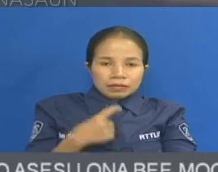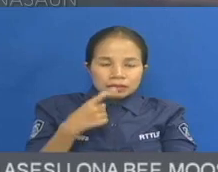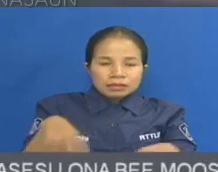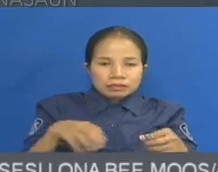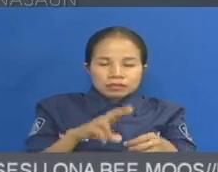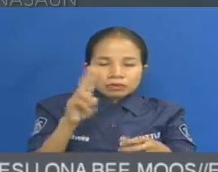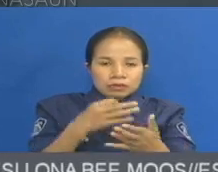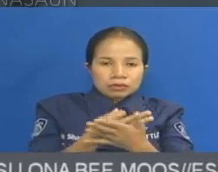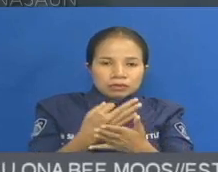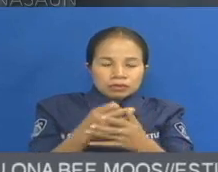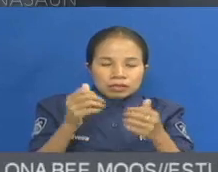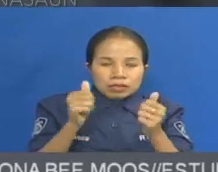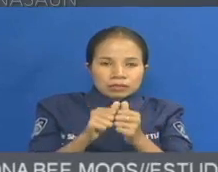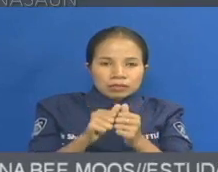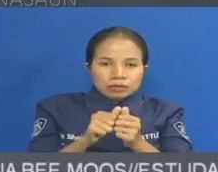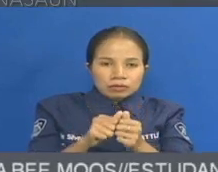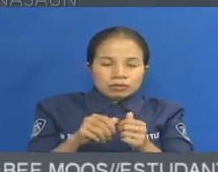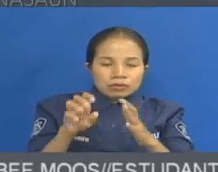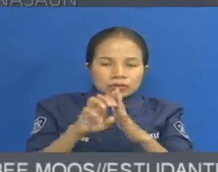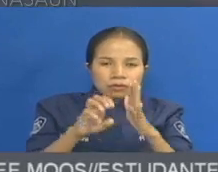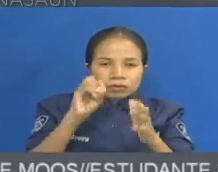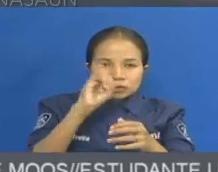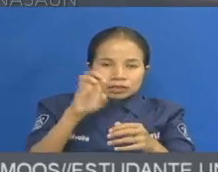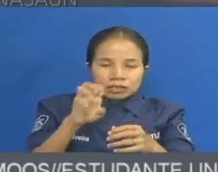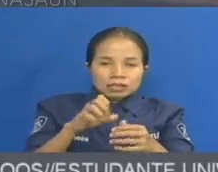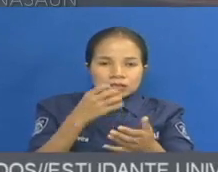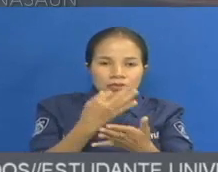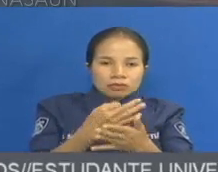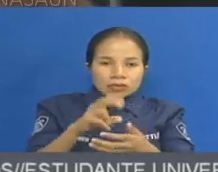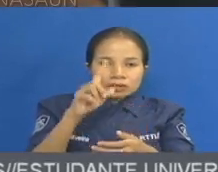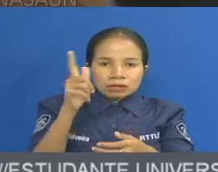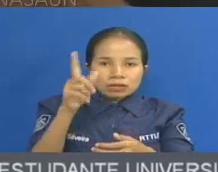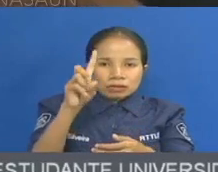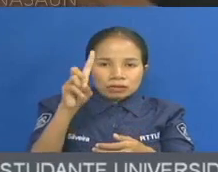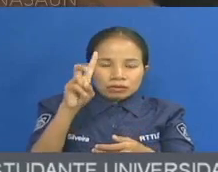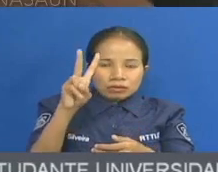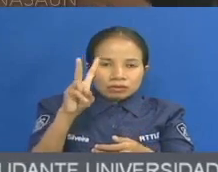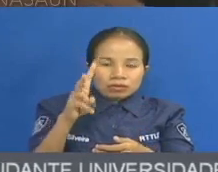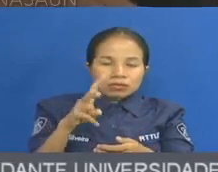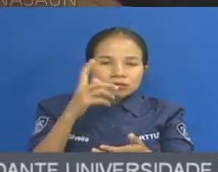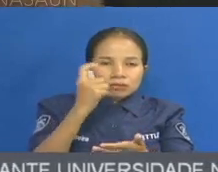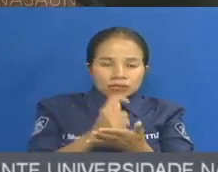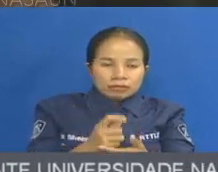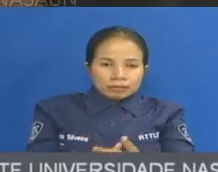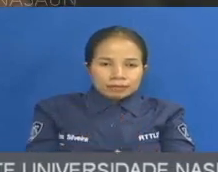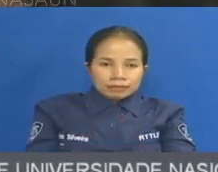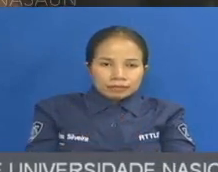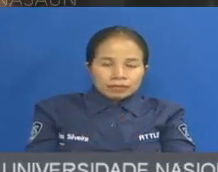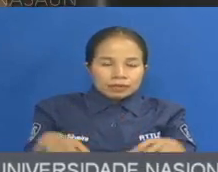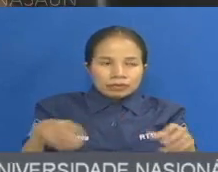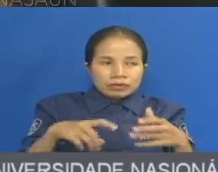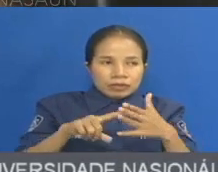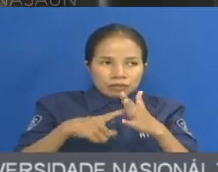gasta orçamento romontante, orçamento estado, dólar Rihun Rua Ronulu Resin Rua. Projeto dané, a minha rua